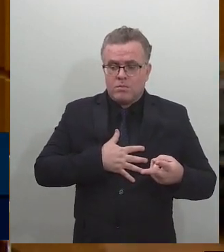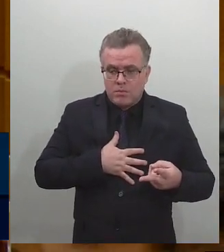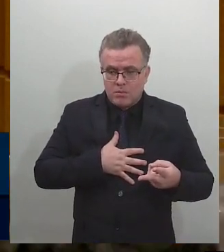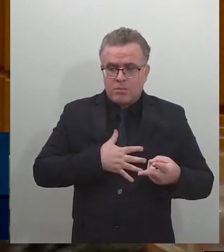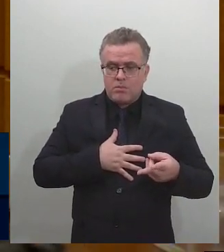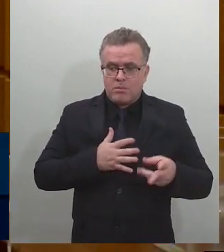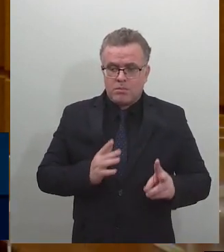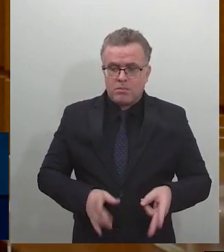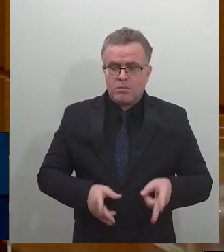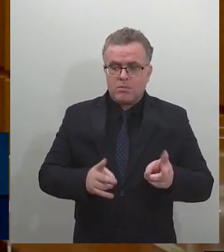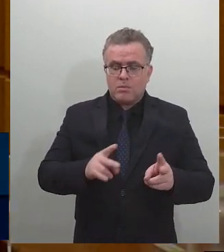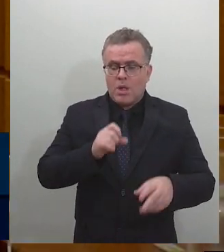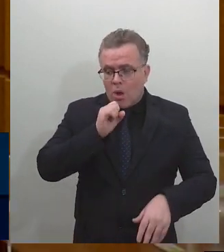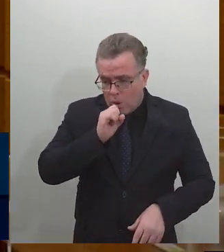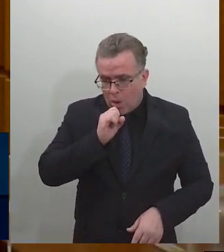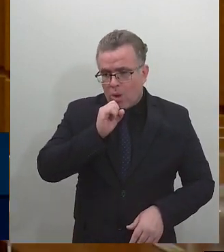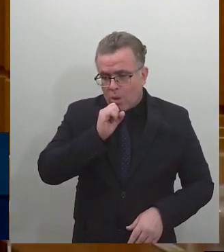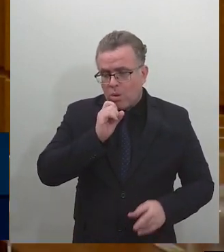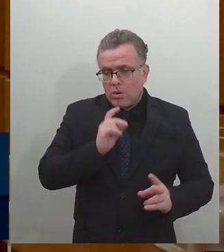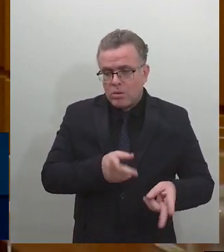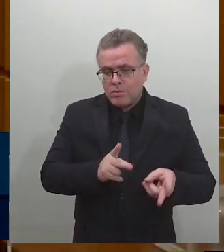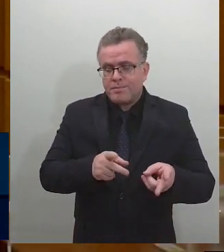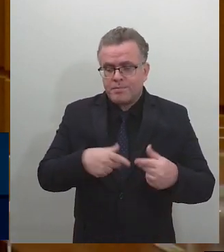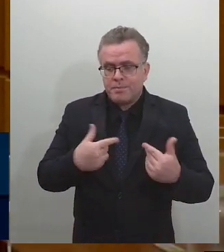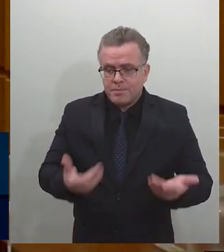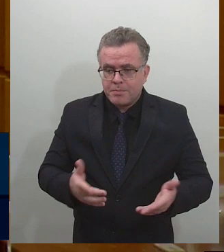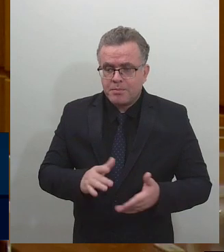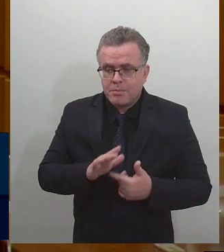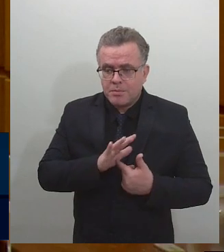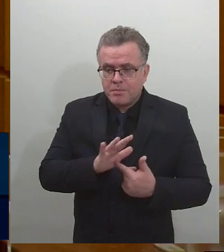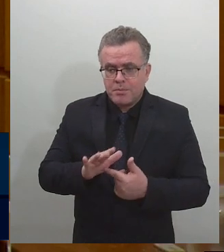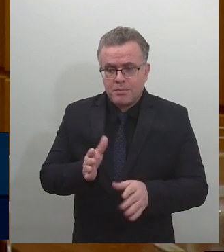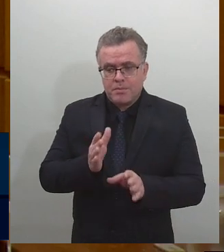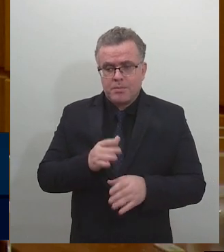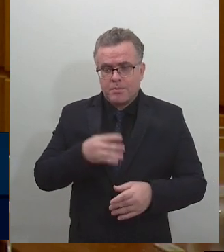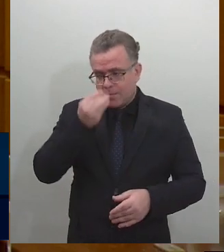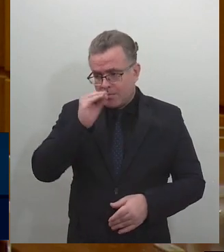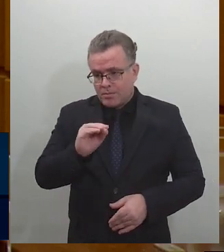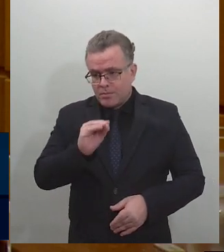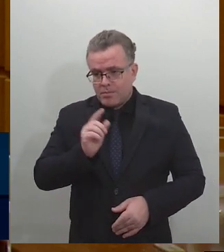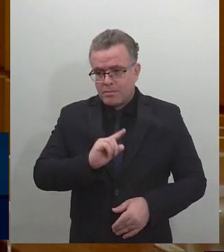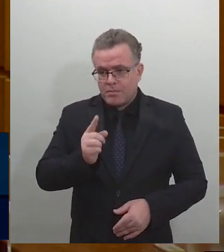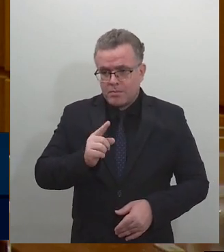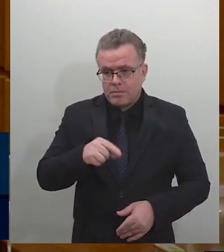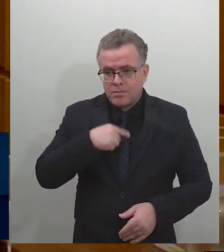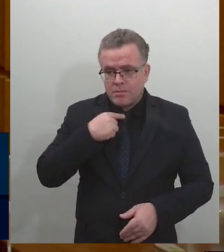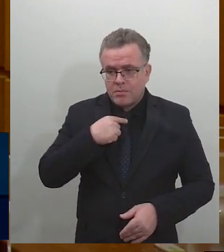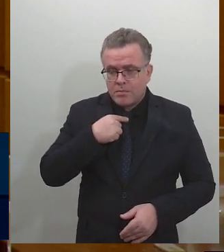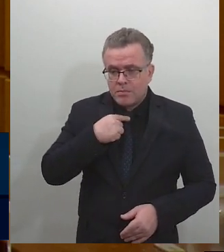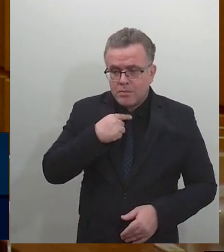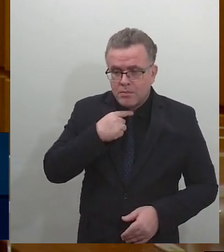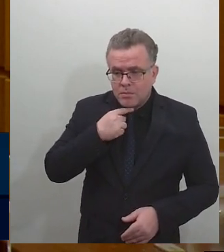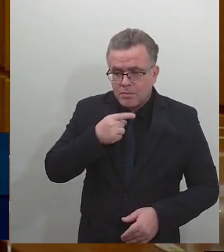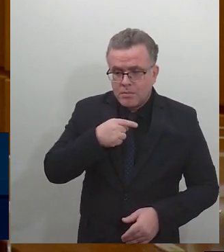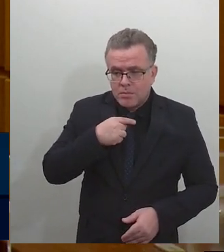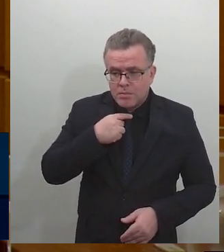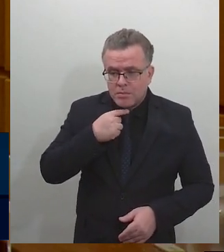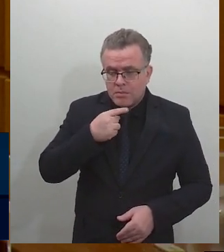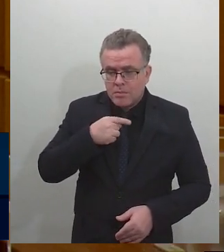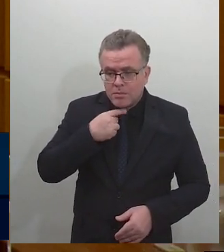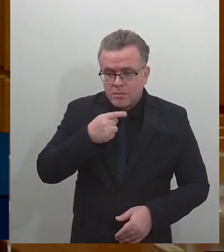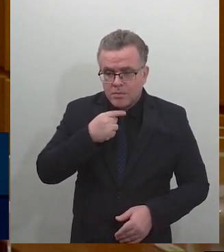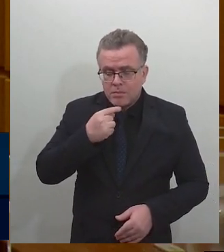ser negligenciados. Qualquer dúvida, sempre procure o seu médico, o médico no posto de saúde. Outro